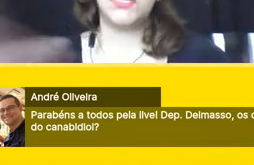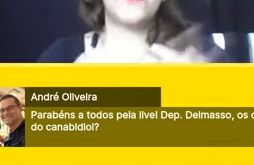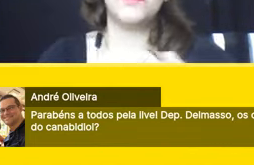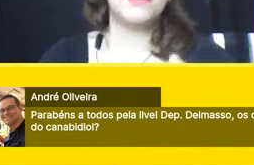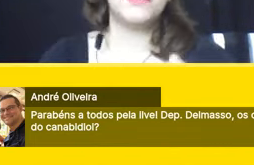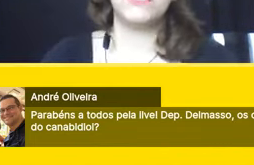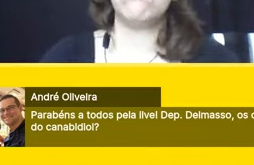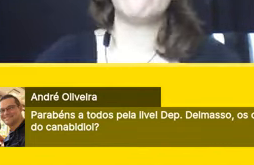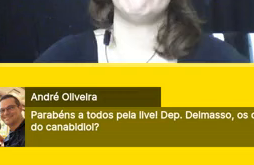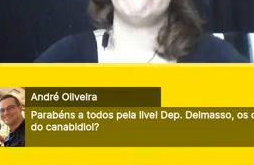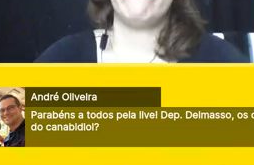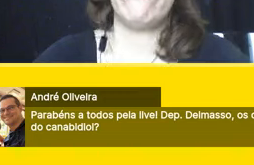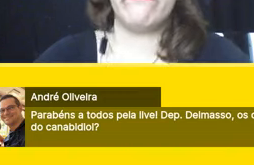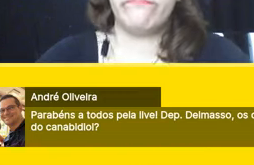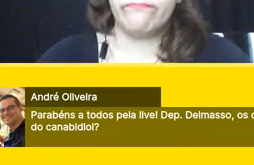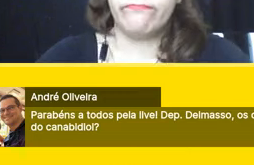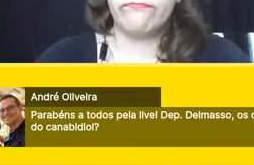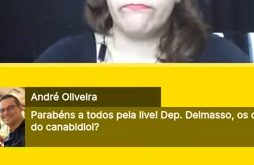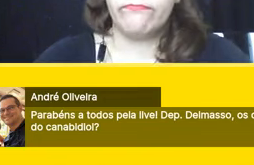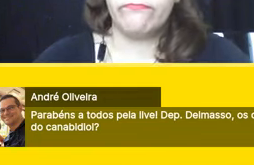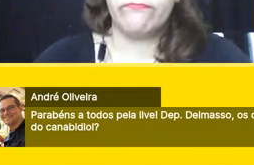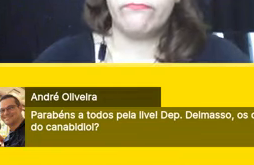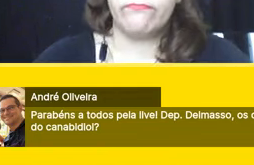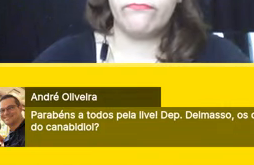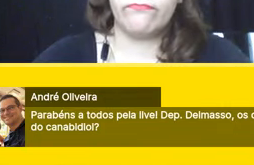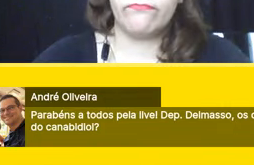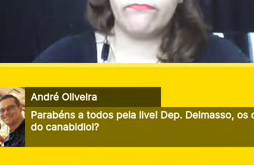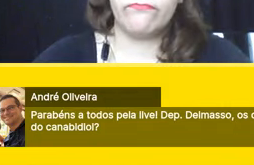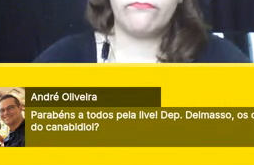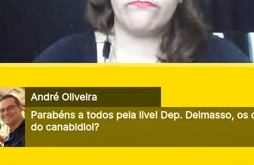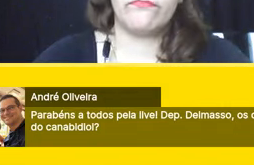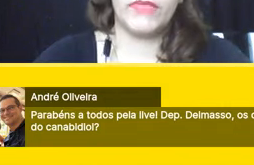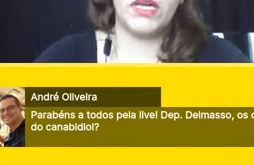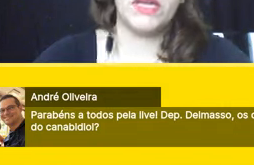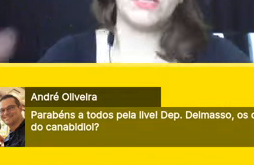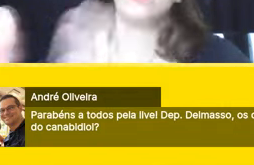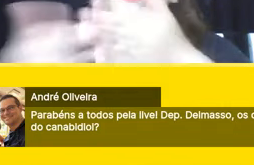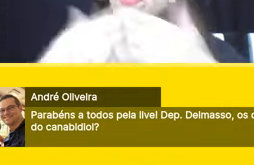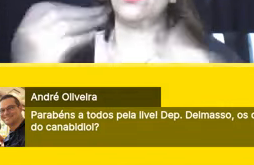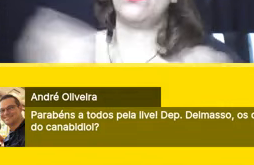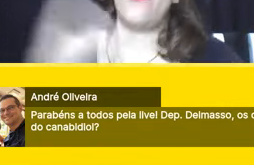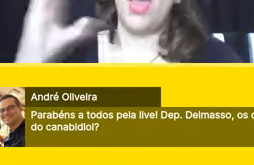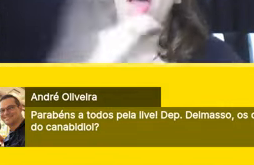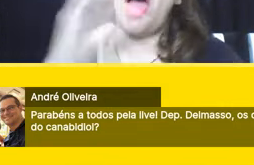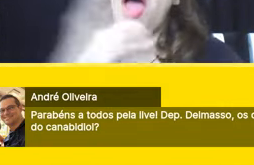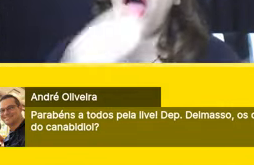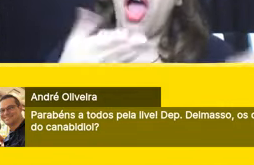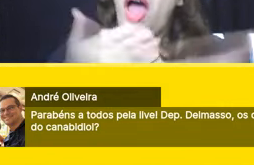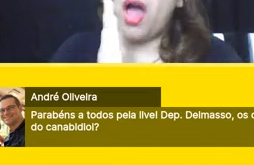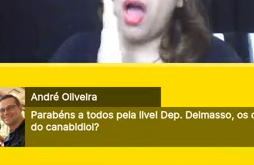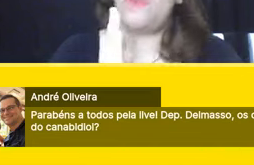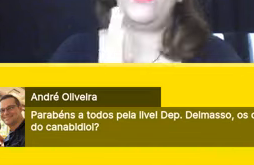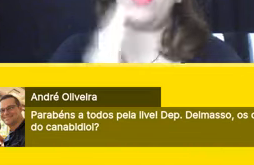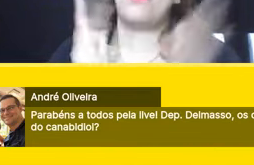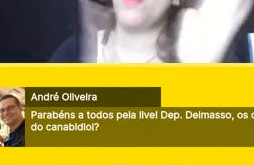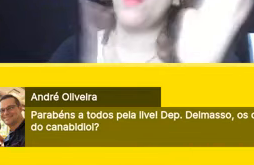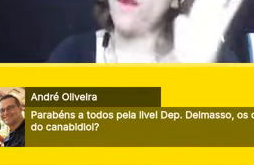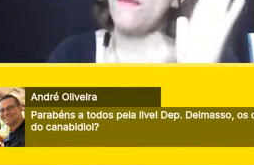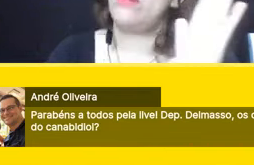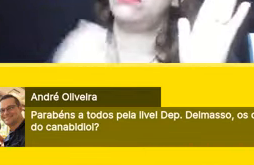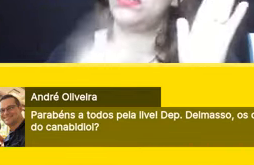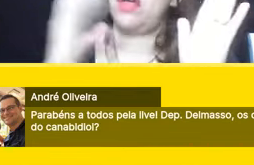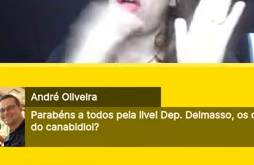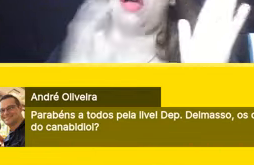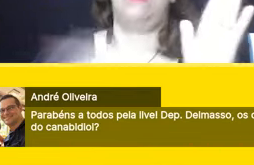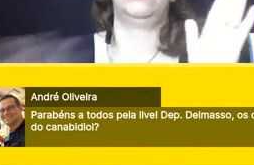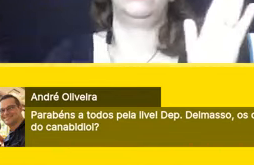peça agilidade na aprovação desse projeto. Esse projeto ele já foi, já tem um